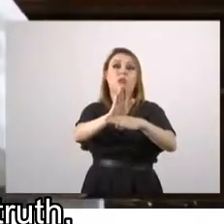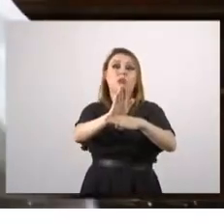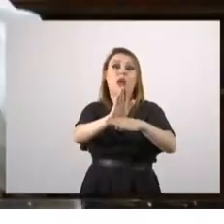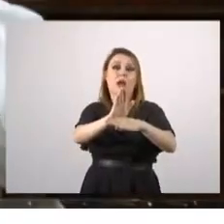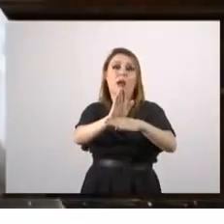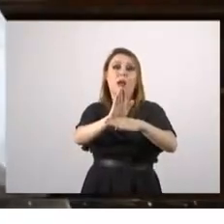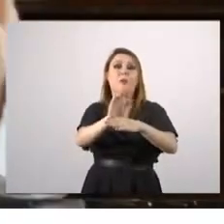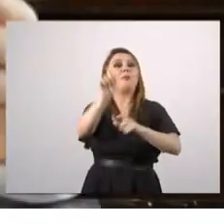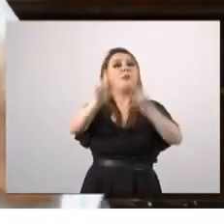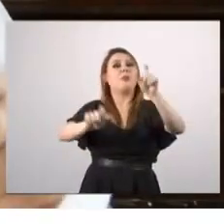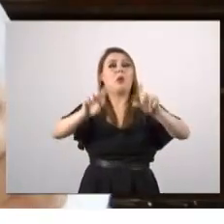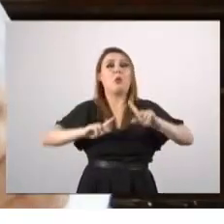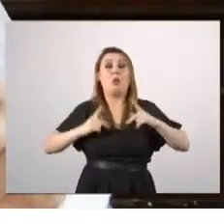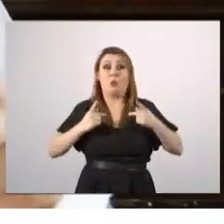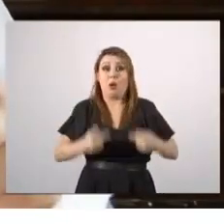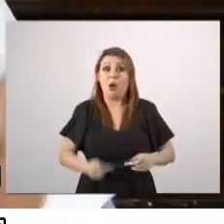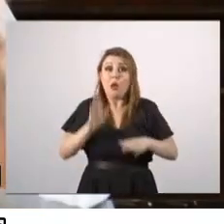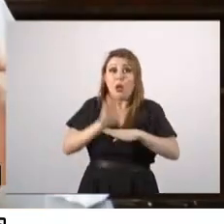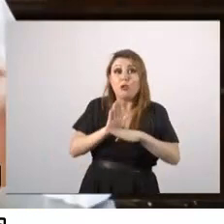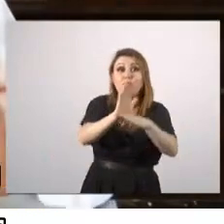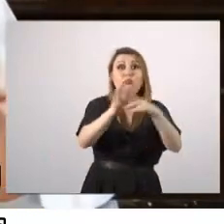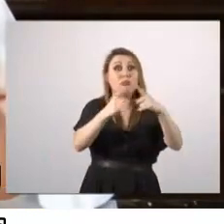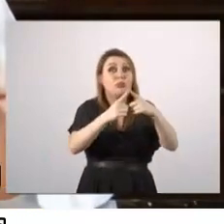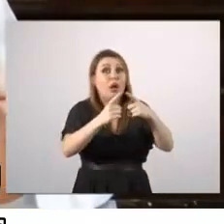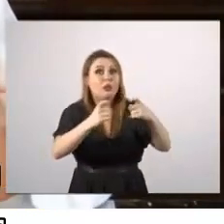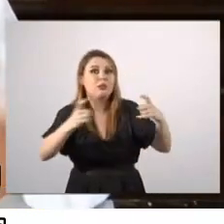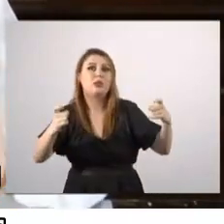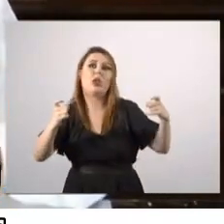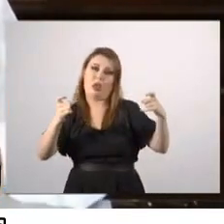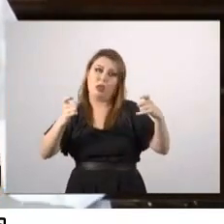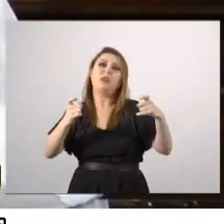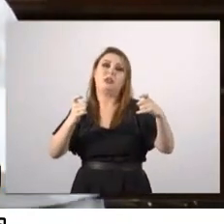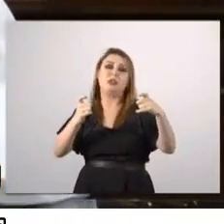humana, a ciência, em